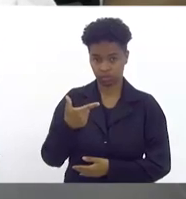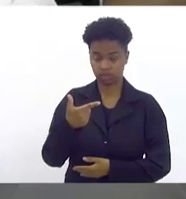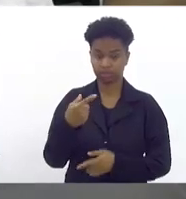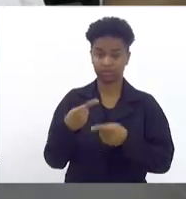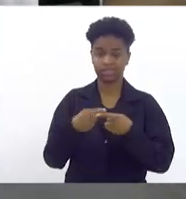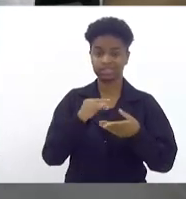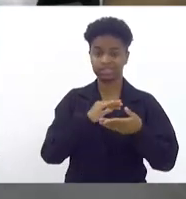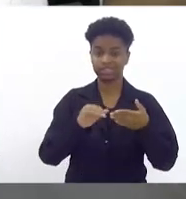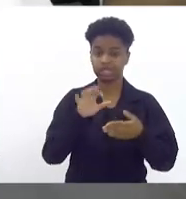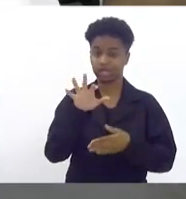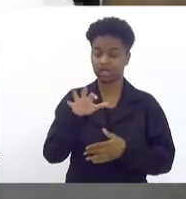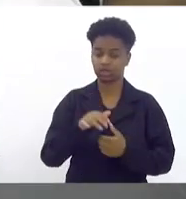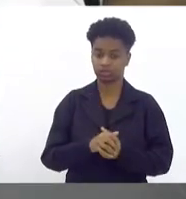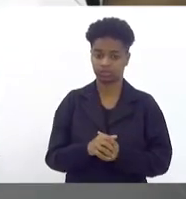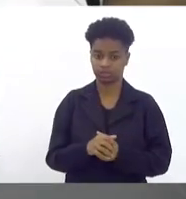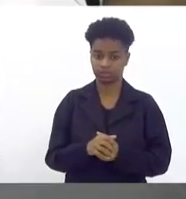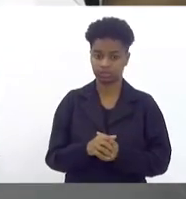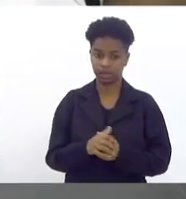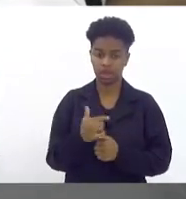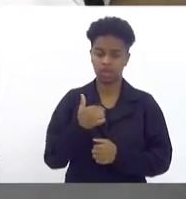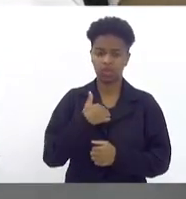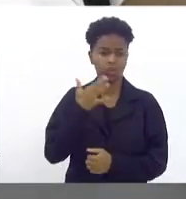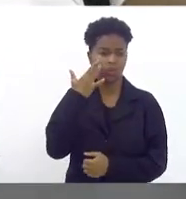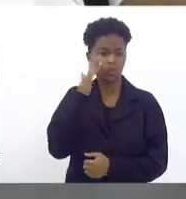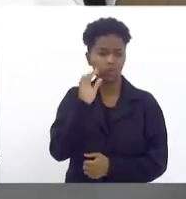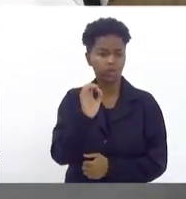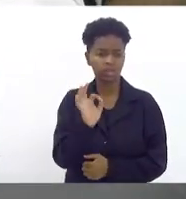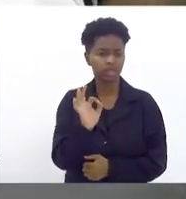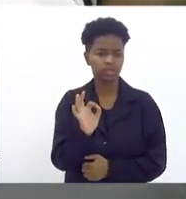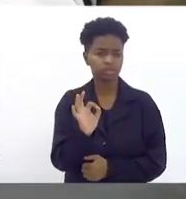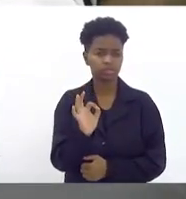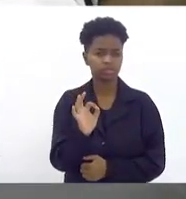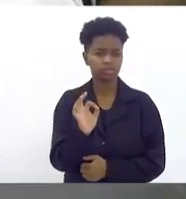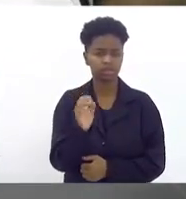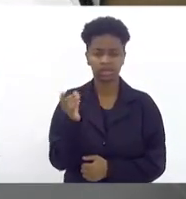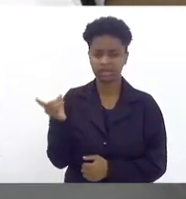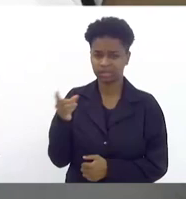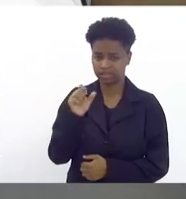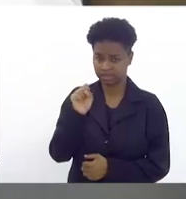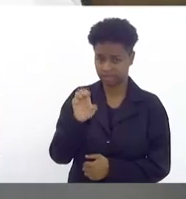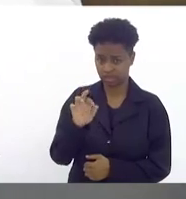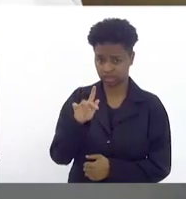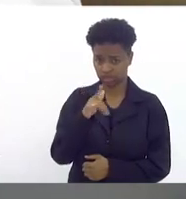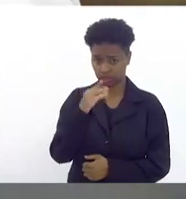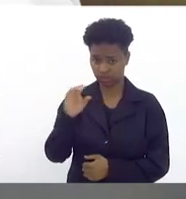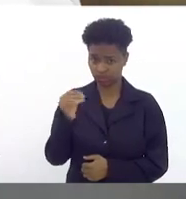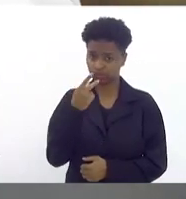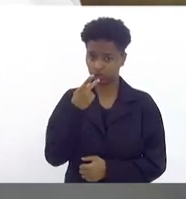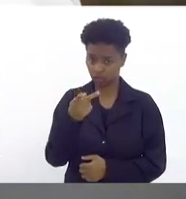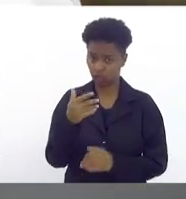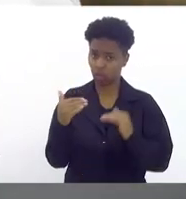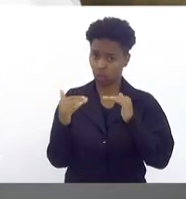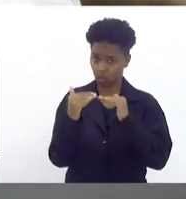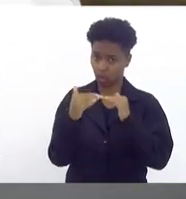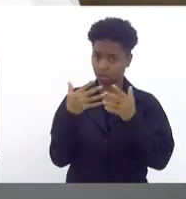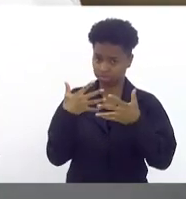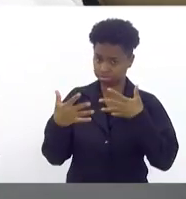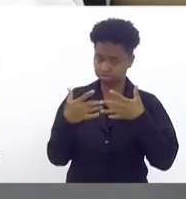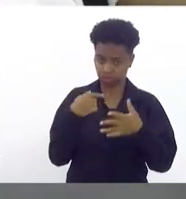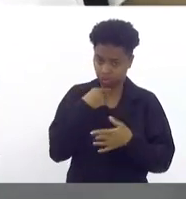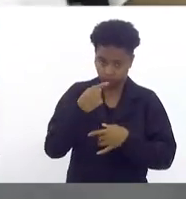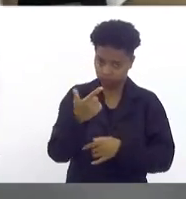isso. E eu não entendi, o doutor Serginho diz, e eu sei disso, que ele é favorável à transparência, não há